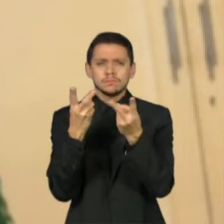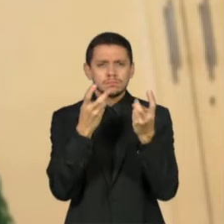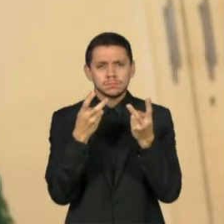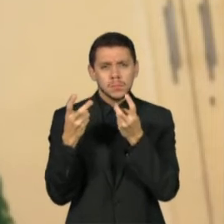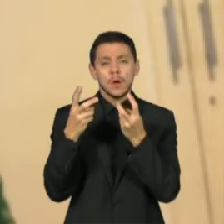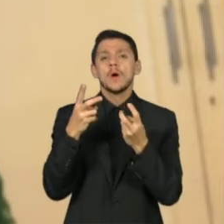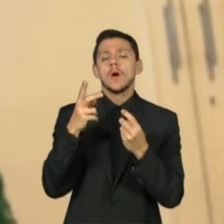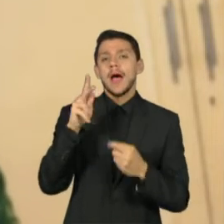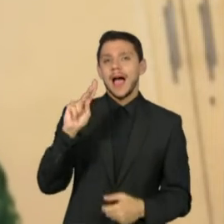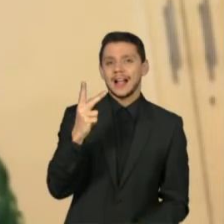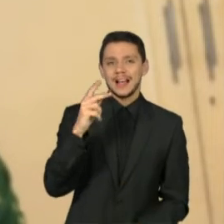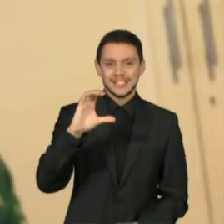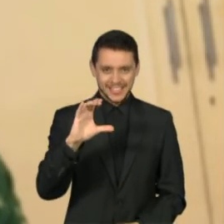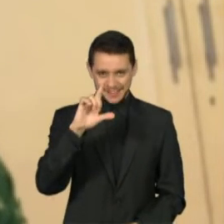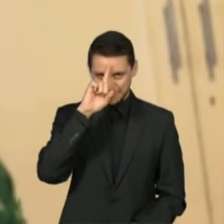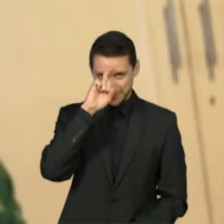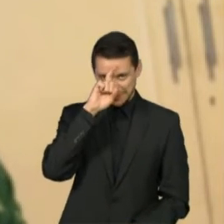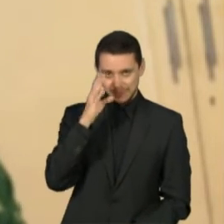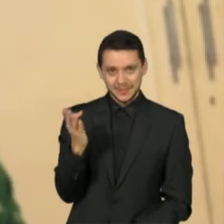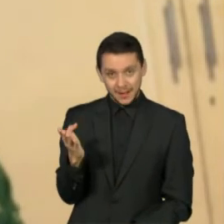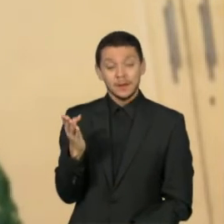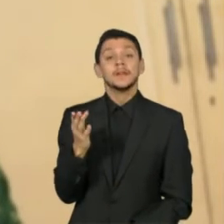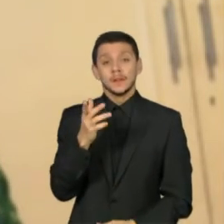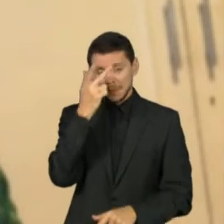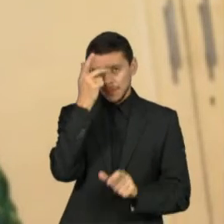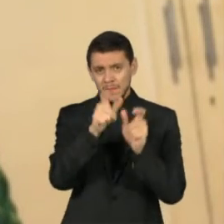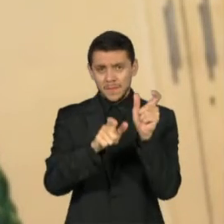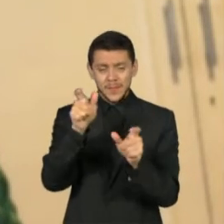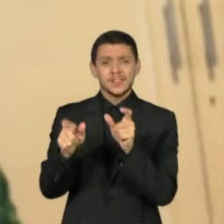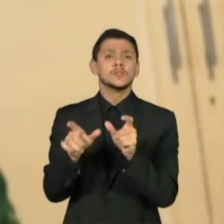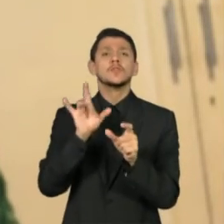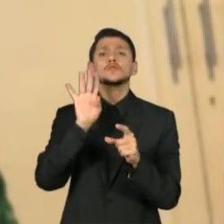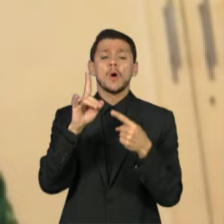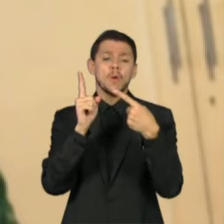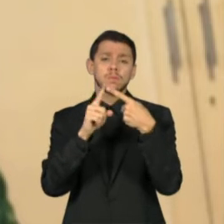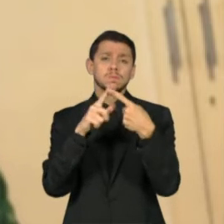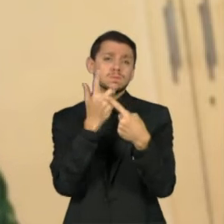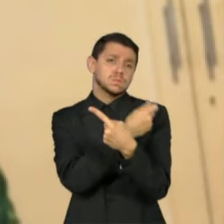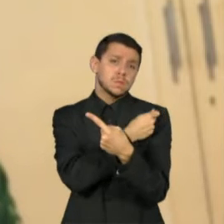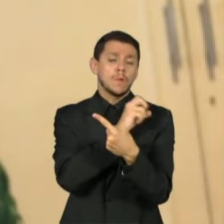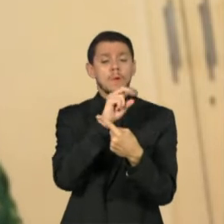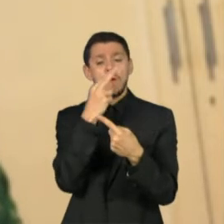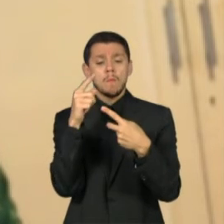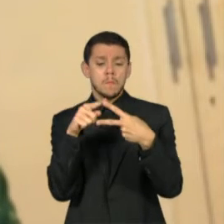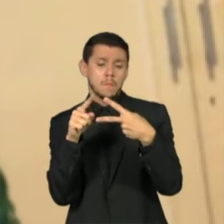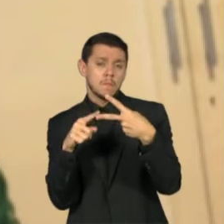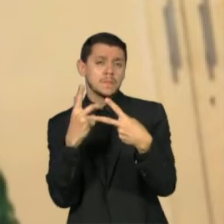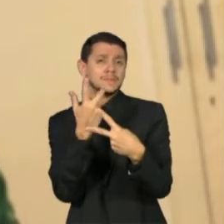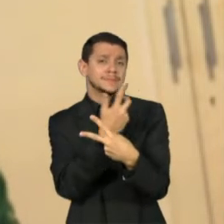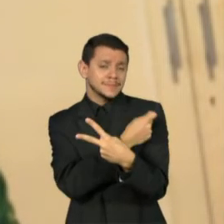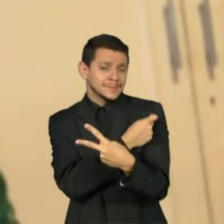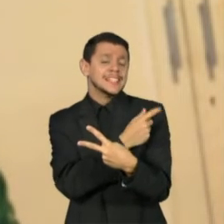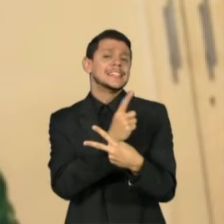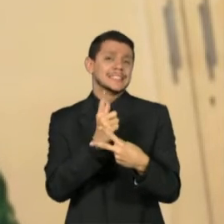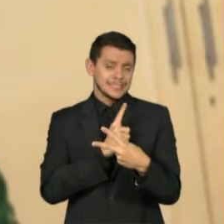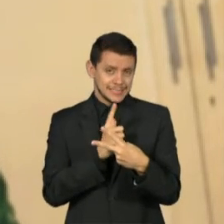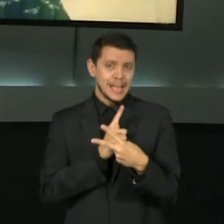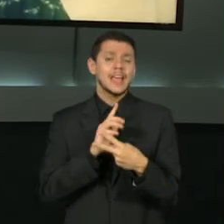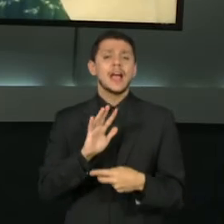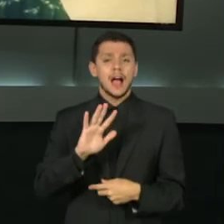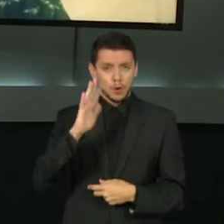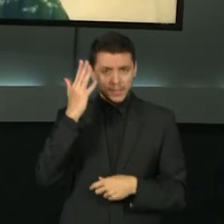das Clínicas é que indivíduos que receberam apenas 1 dose ou 2 doses têm manifestação da doença